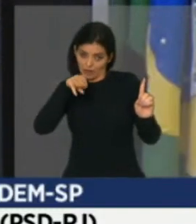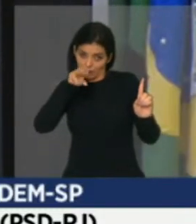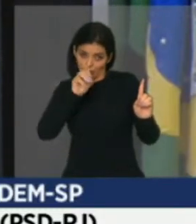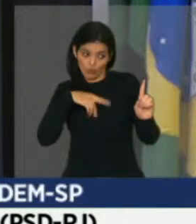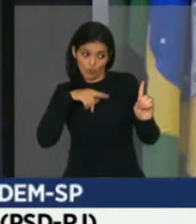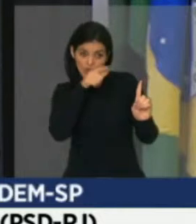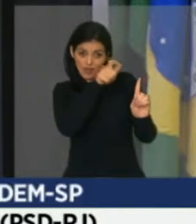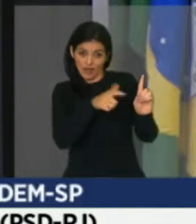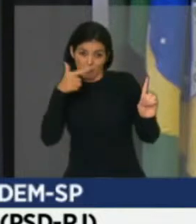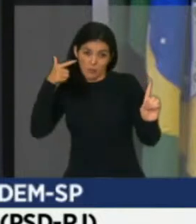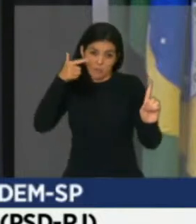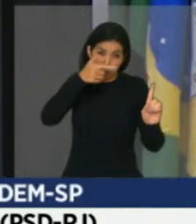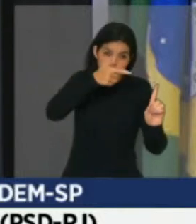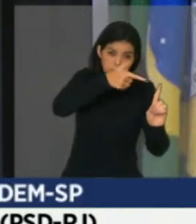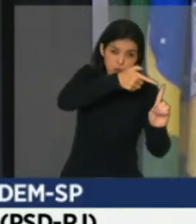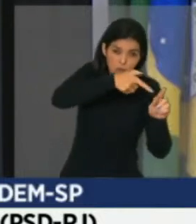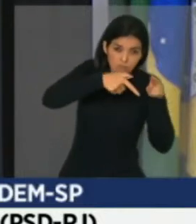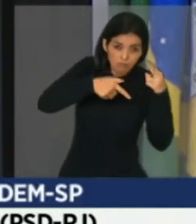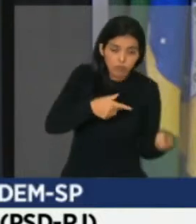fatos